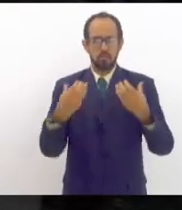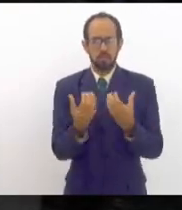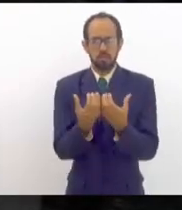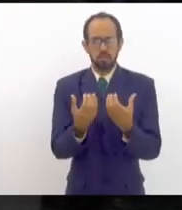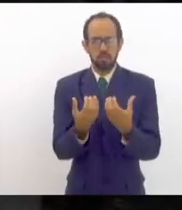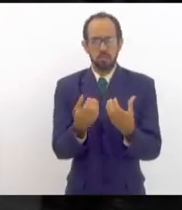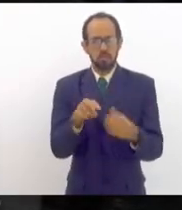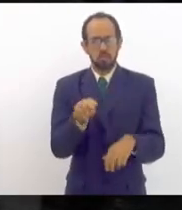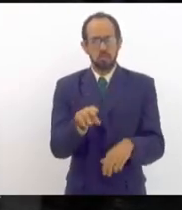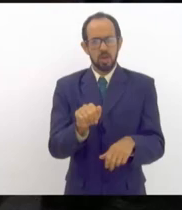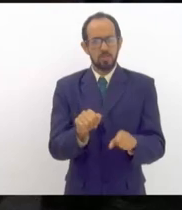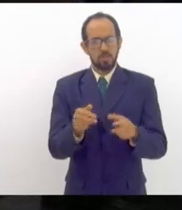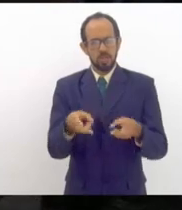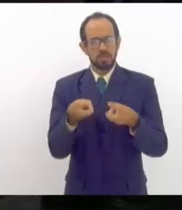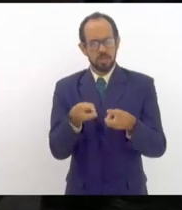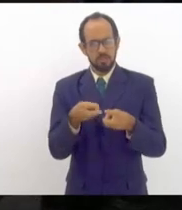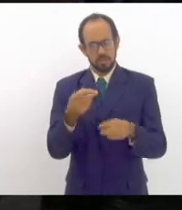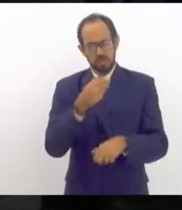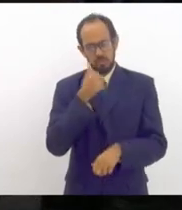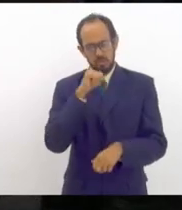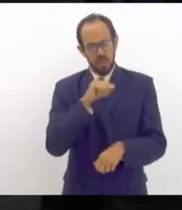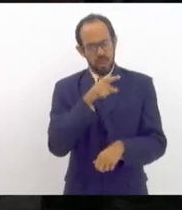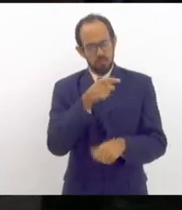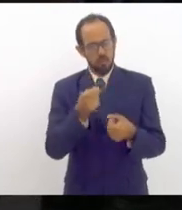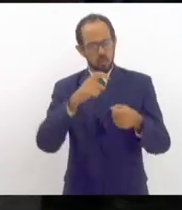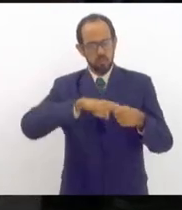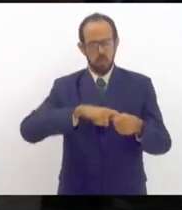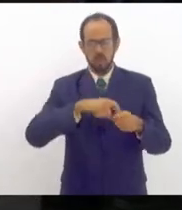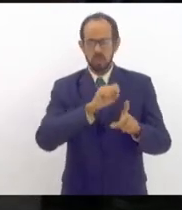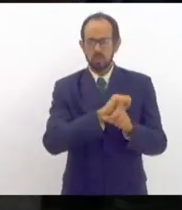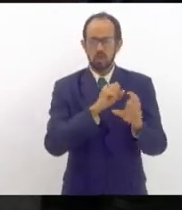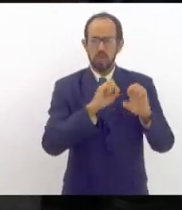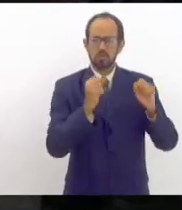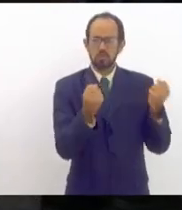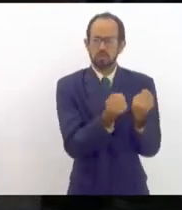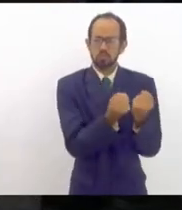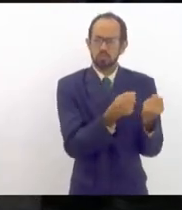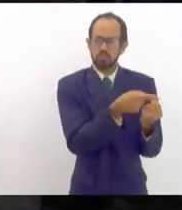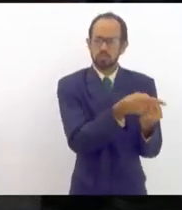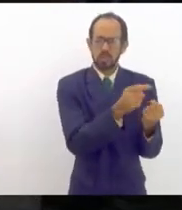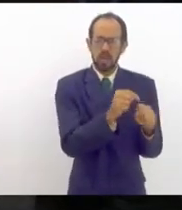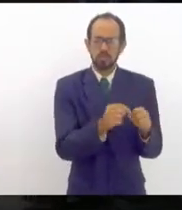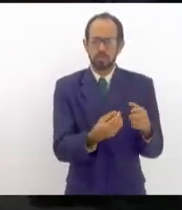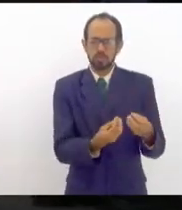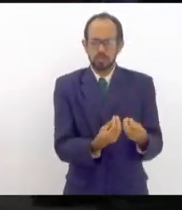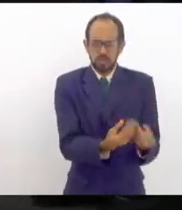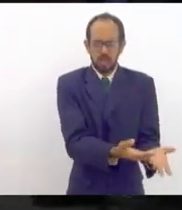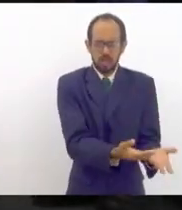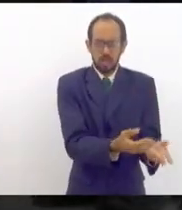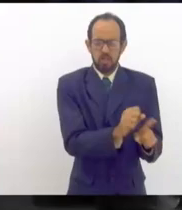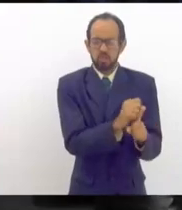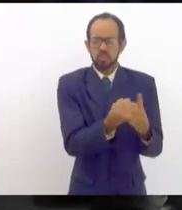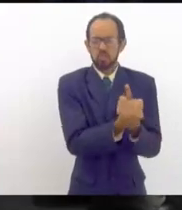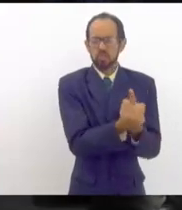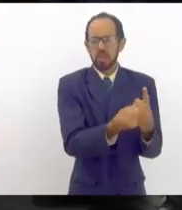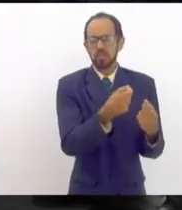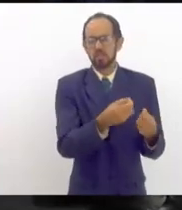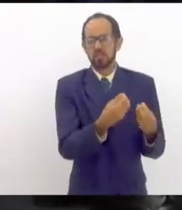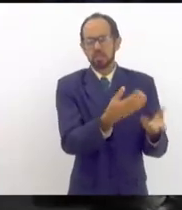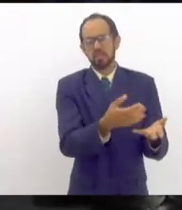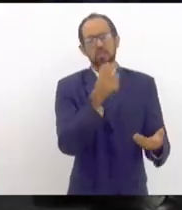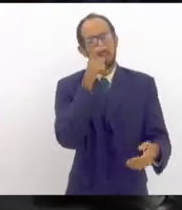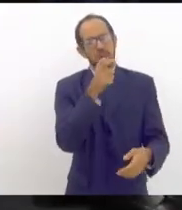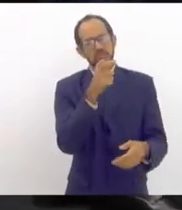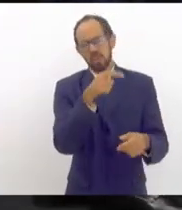mulher voltando na comunidade voltando nas raízes dela é levando de fato Cultura levando oportunidade nunca vi ela interessada num projeto